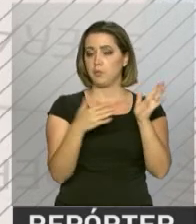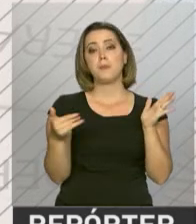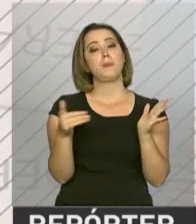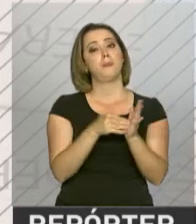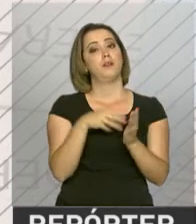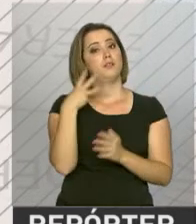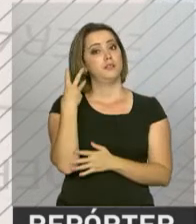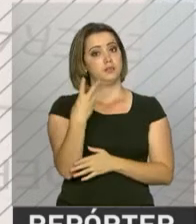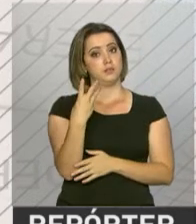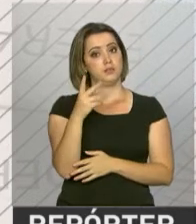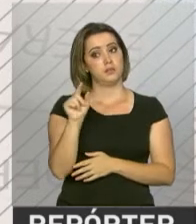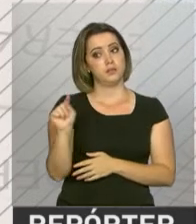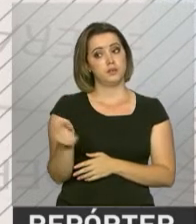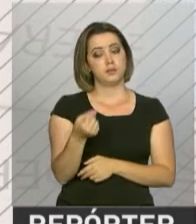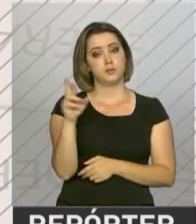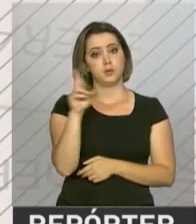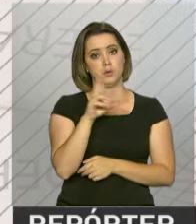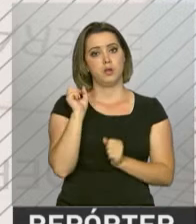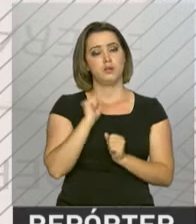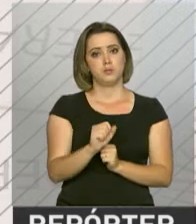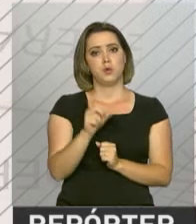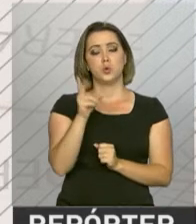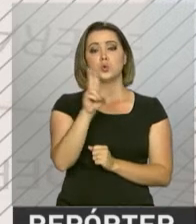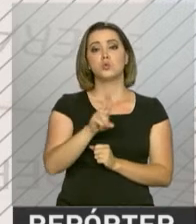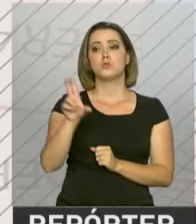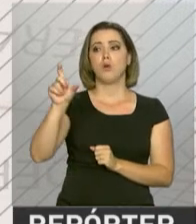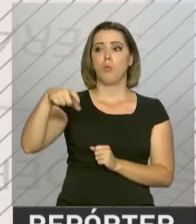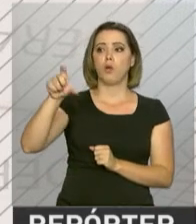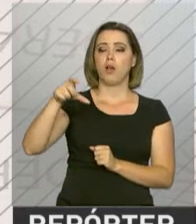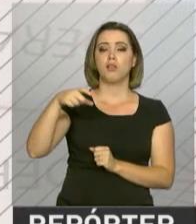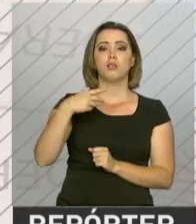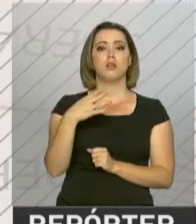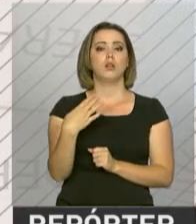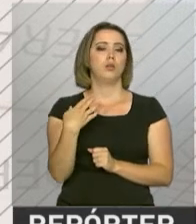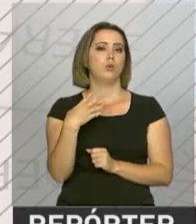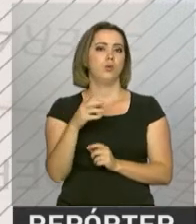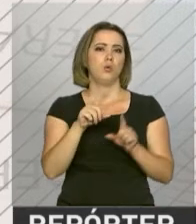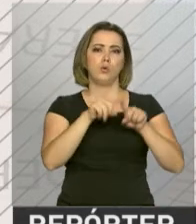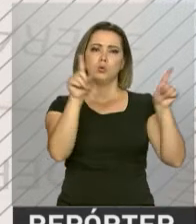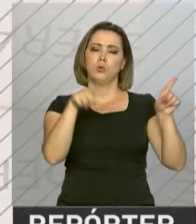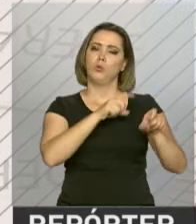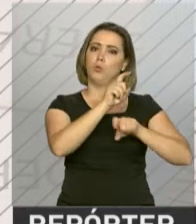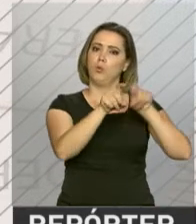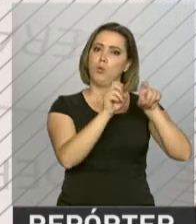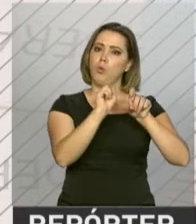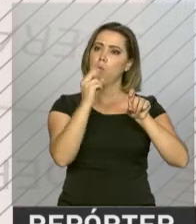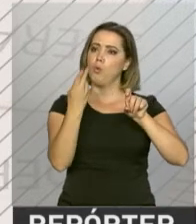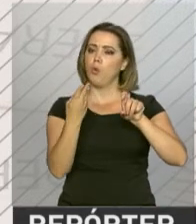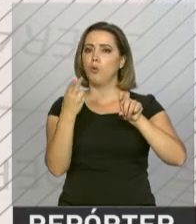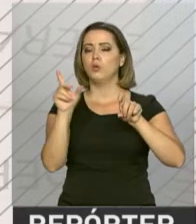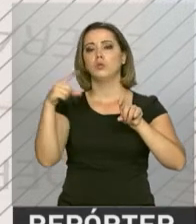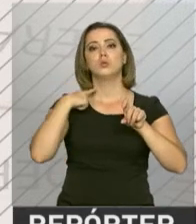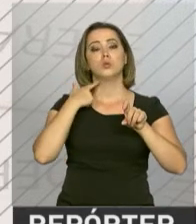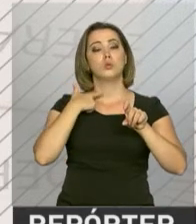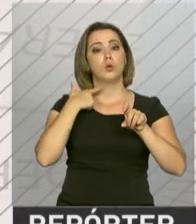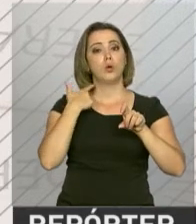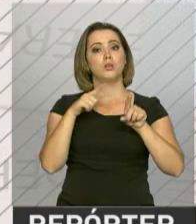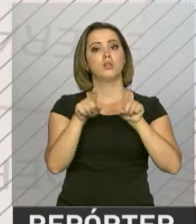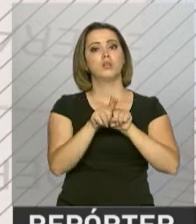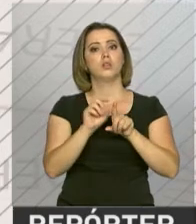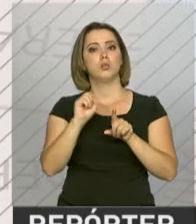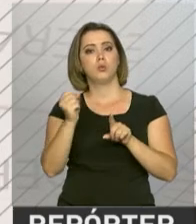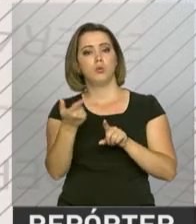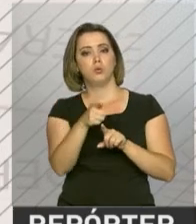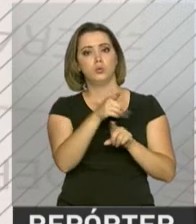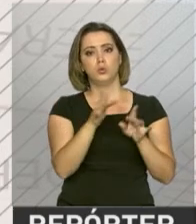mil reais o saque pode ser feito com o cartão do cidadão ea senha no autoatendimento em lotéricas e correspondentes caixa